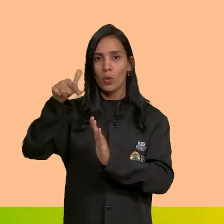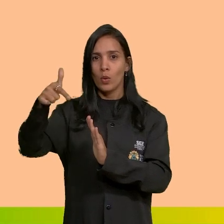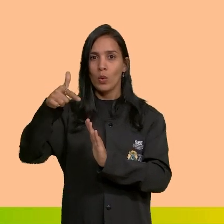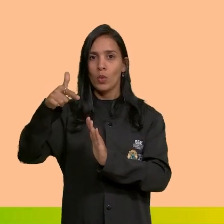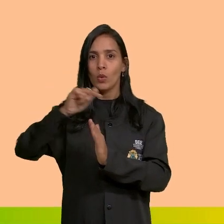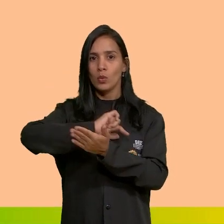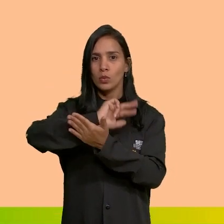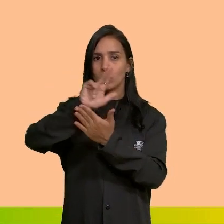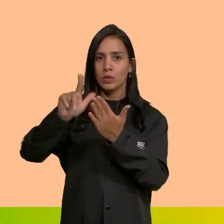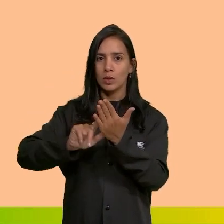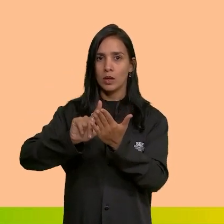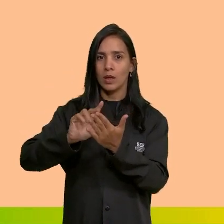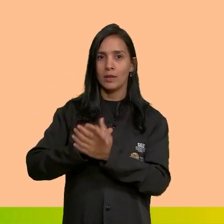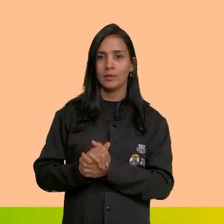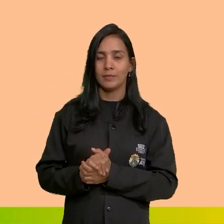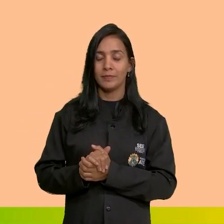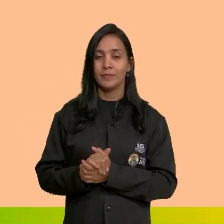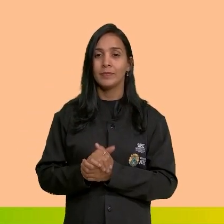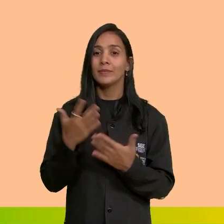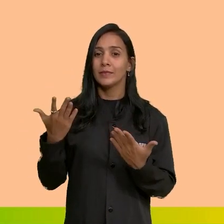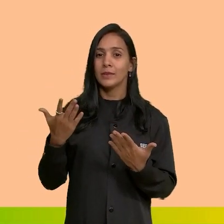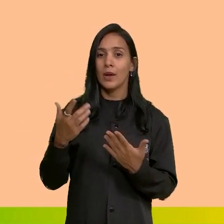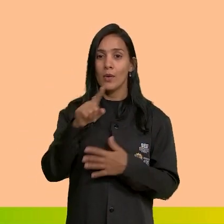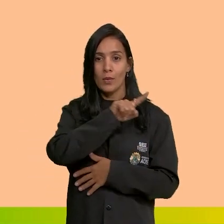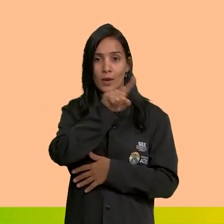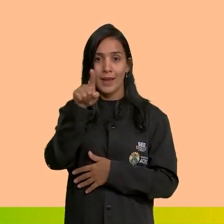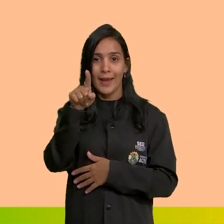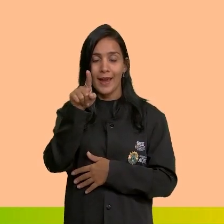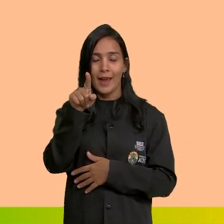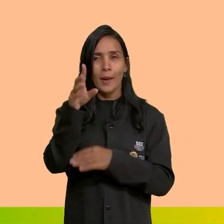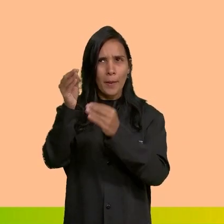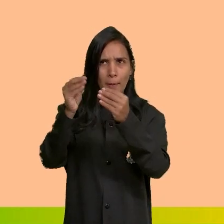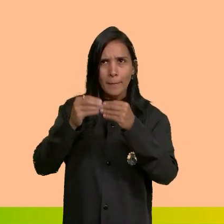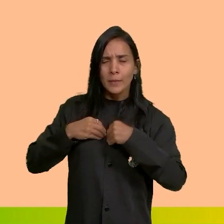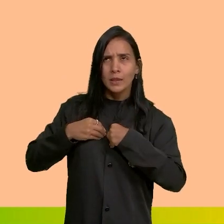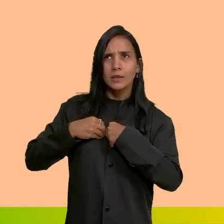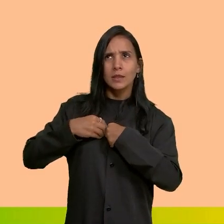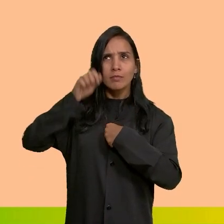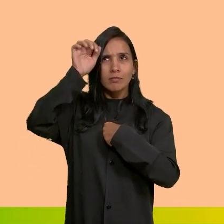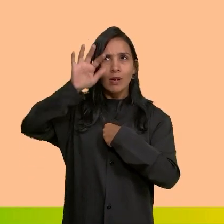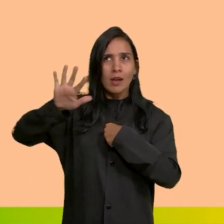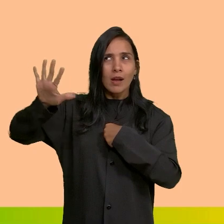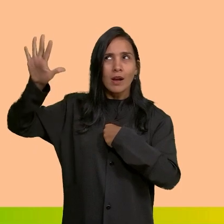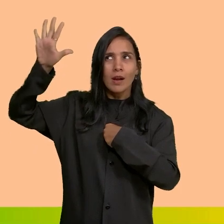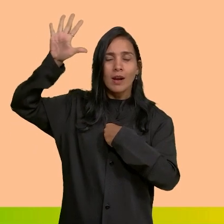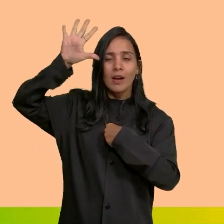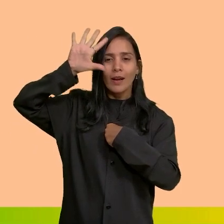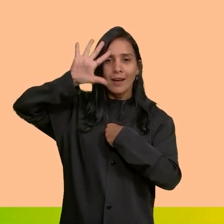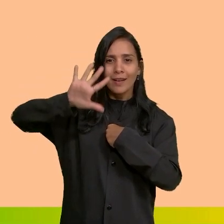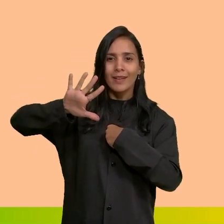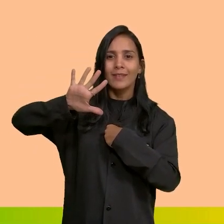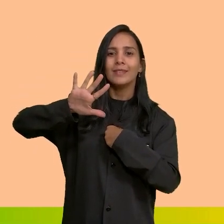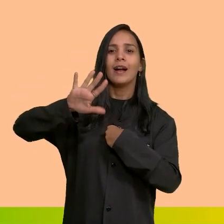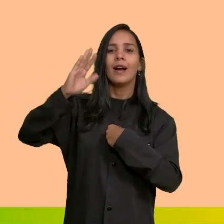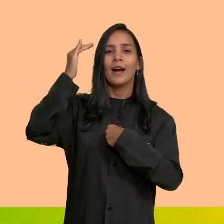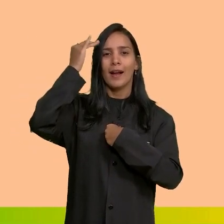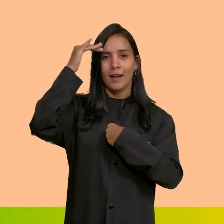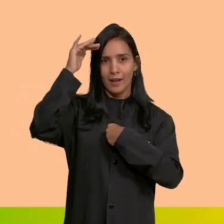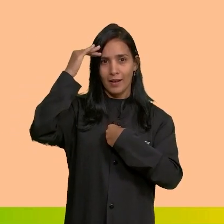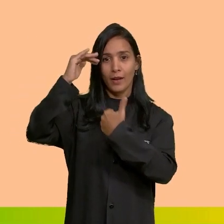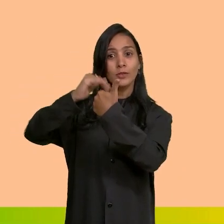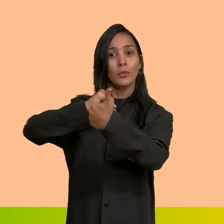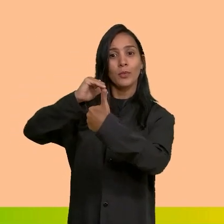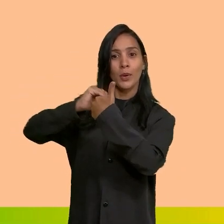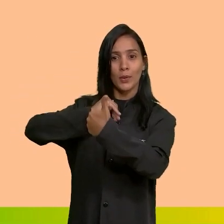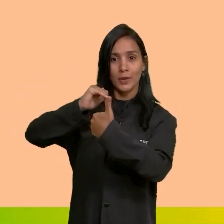da casa. Então, imaginem essa cena aqui e essas orientações. No espetáculo,